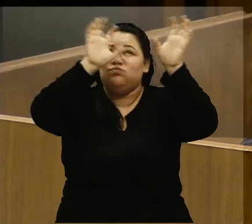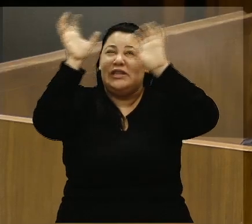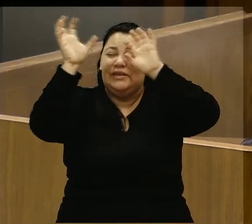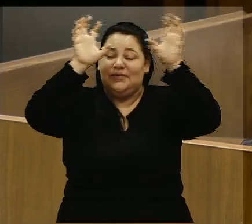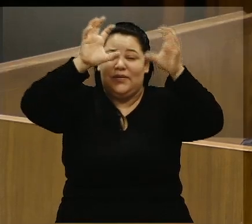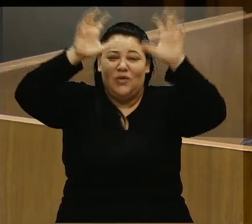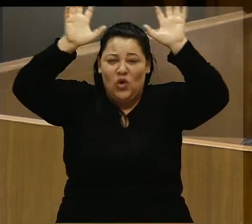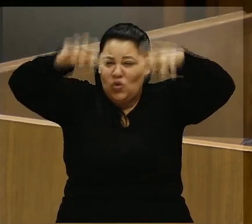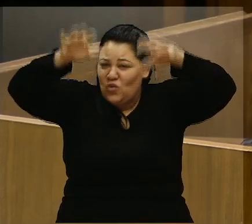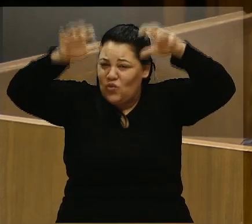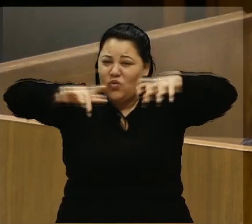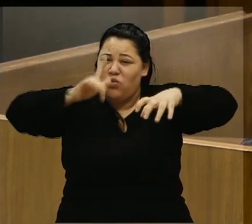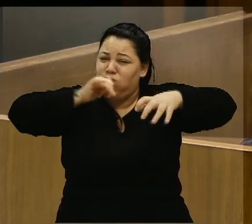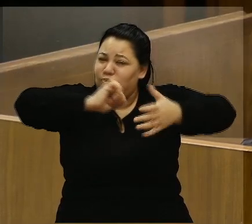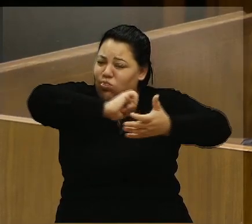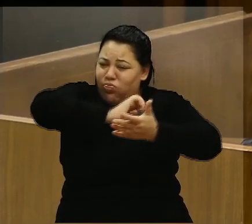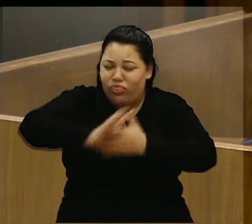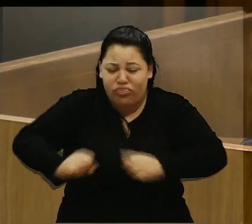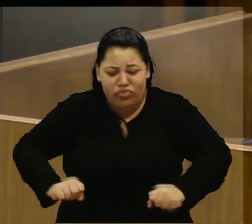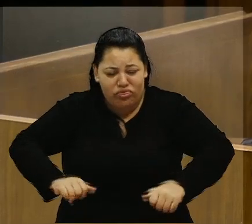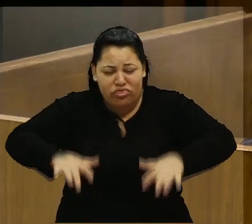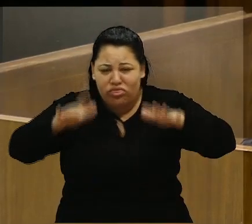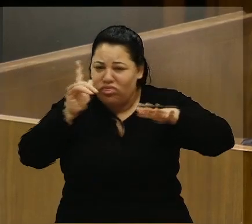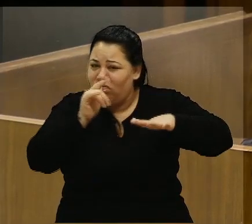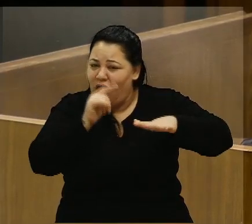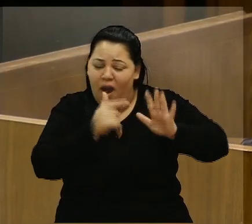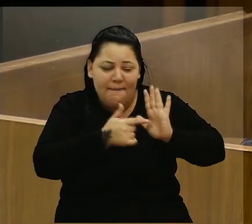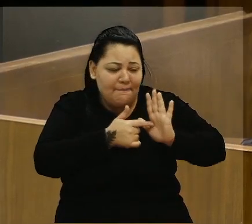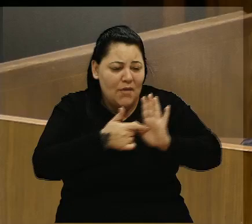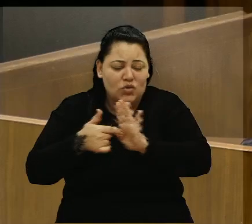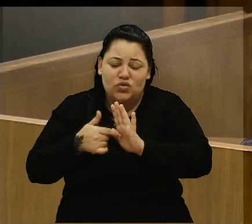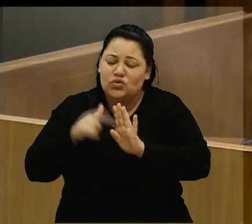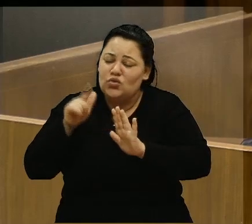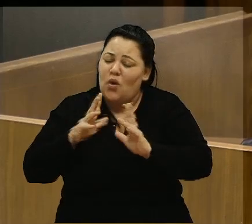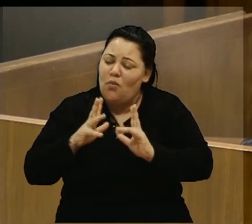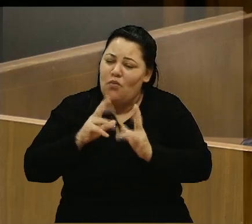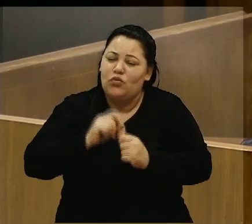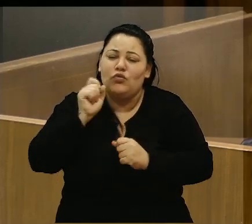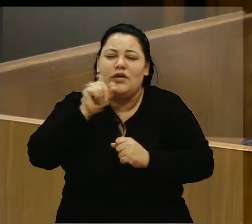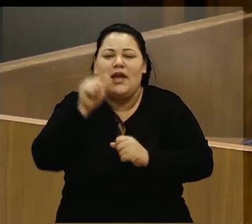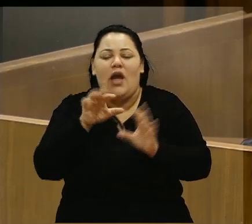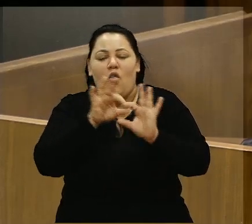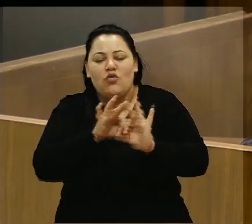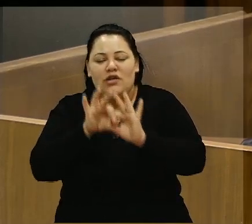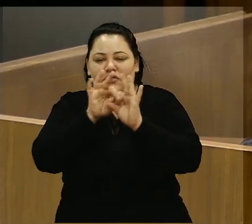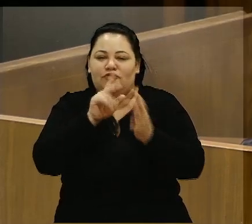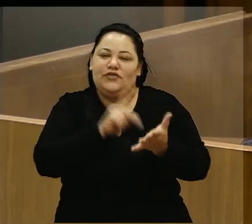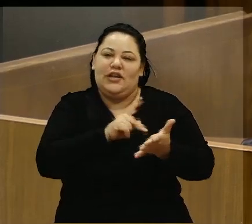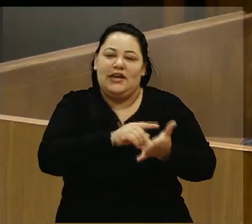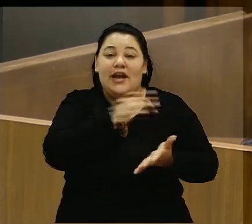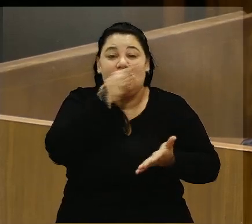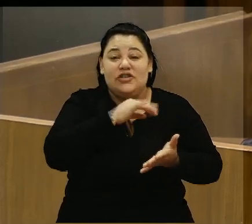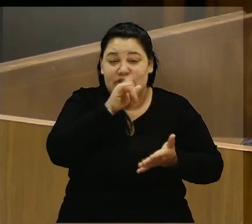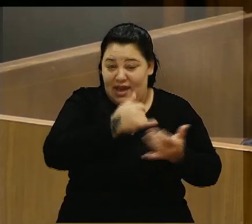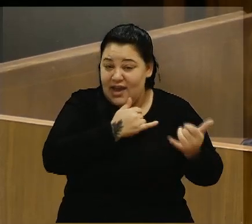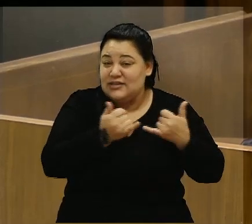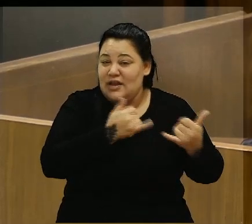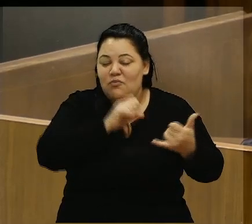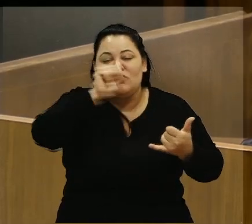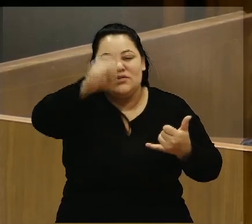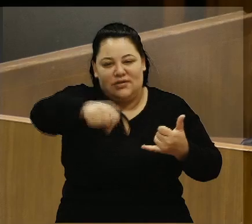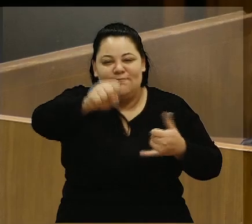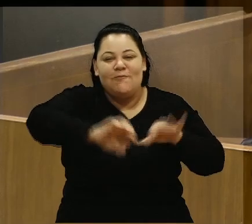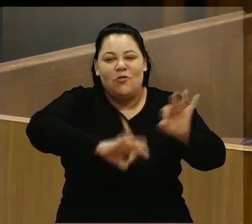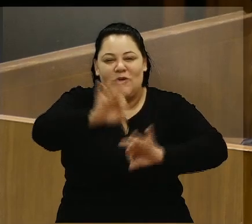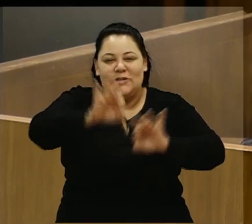Estado, mostraram ao mundo e à sociedade o que é a união verdadeira. Caxias foi exemplo, um exemplo de